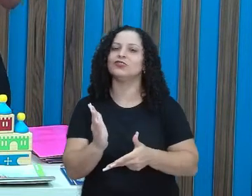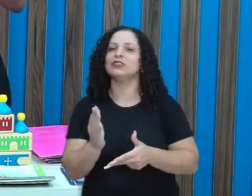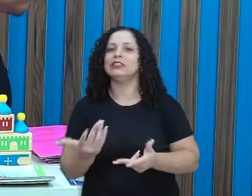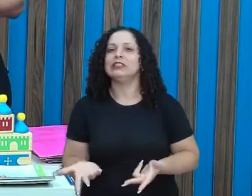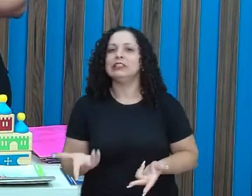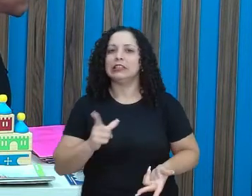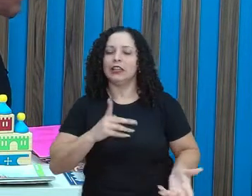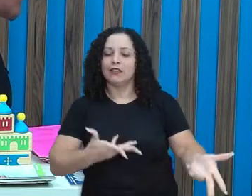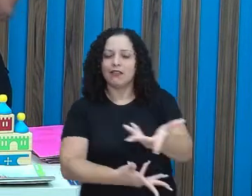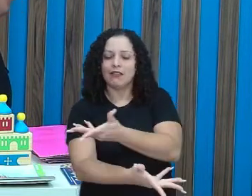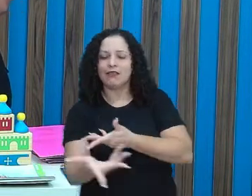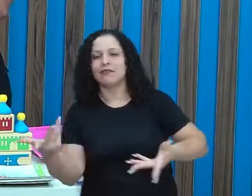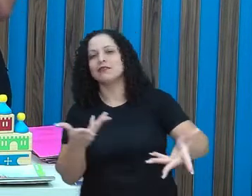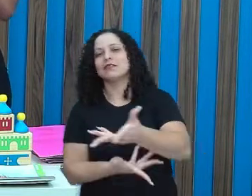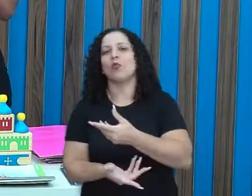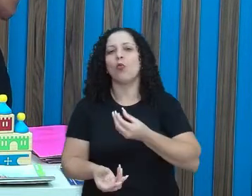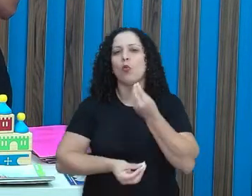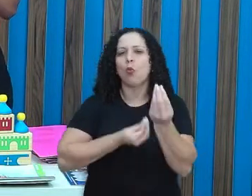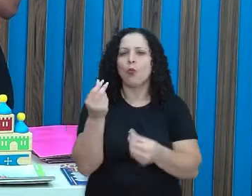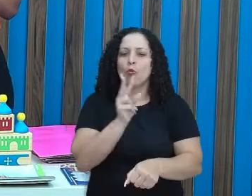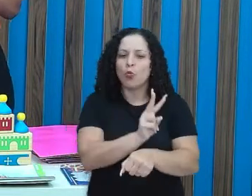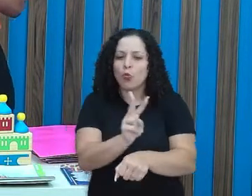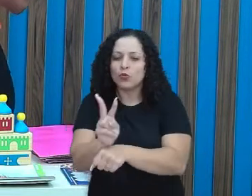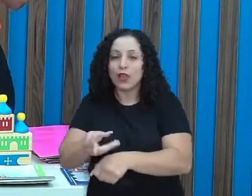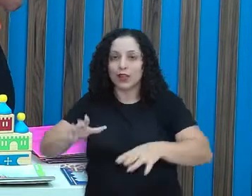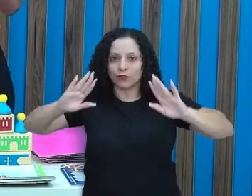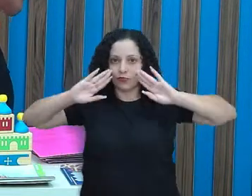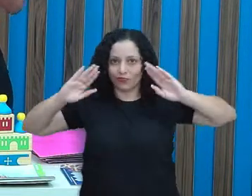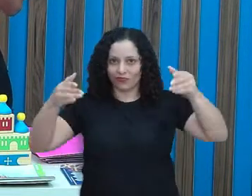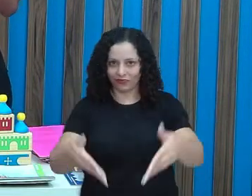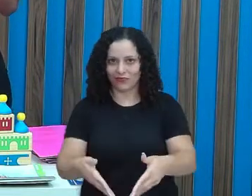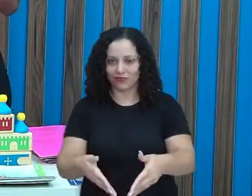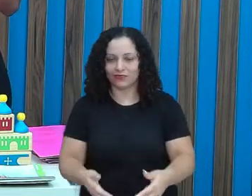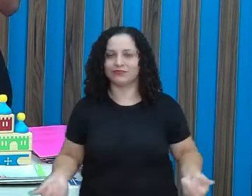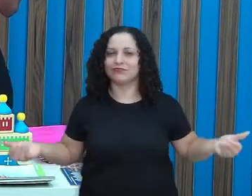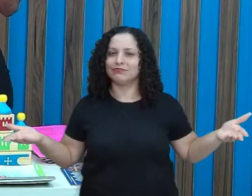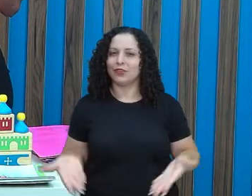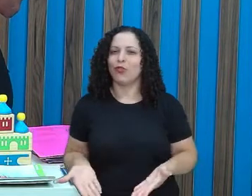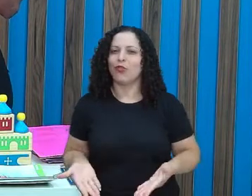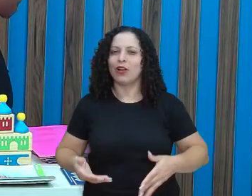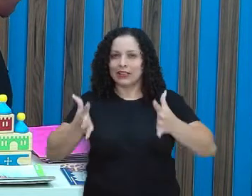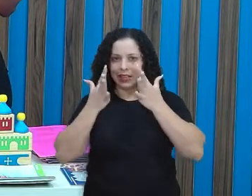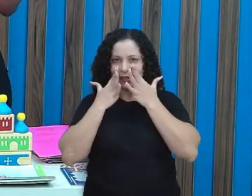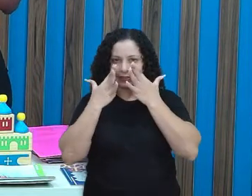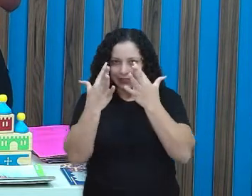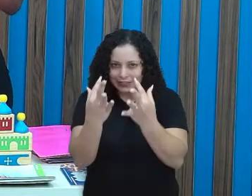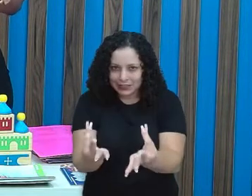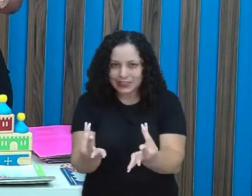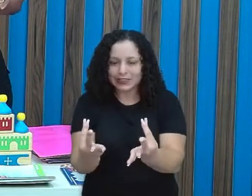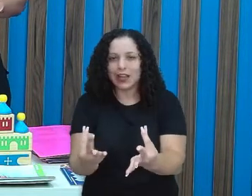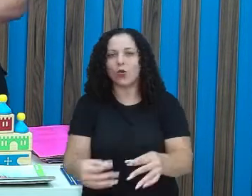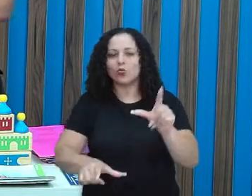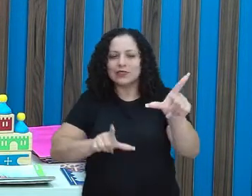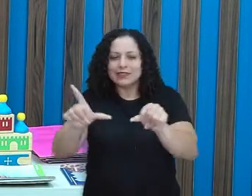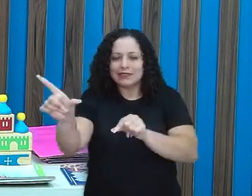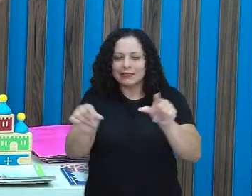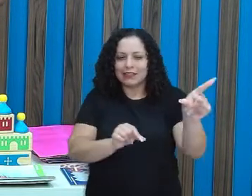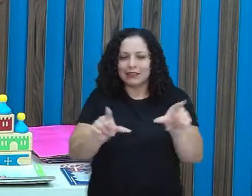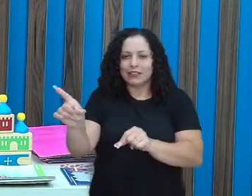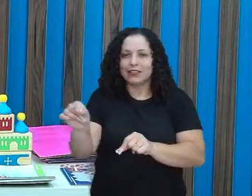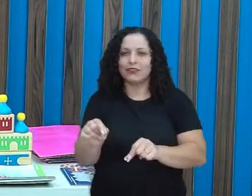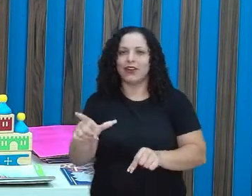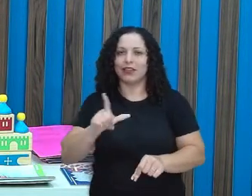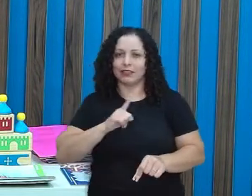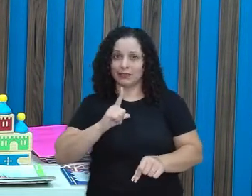estão ligadas à questão da manutenção do foco. Como hoje nós vamos falar de atenção seletiva, a gente vai ver que tem alguns